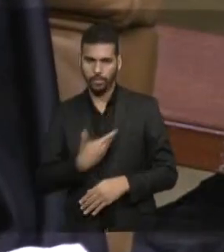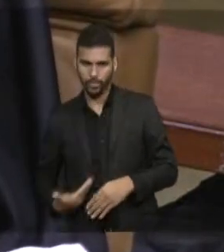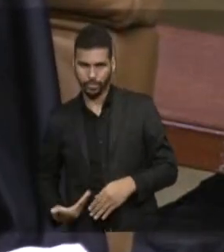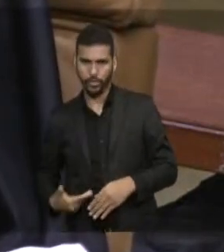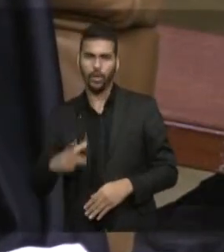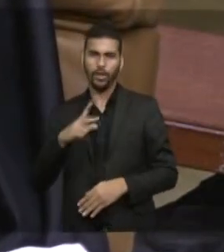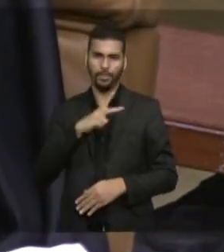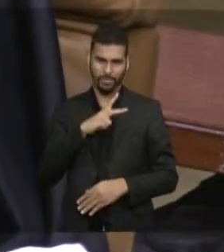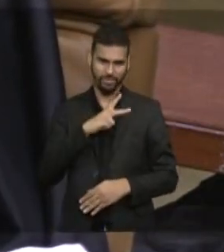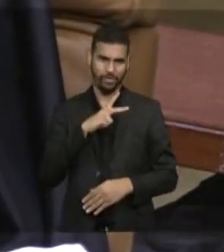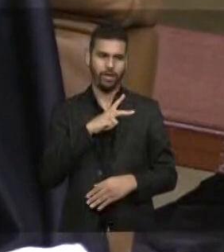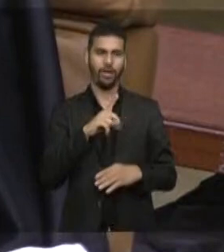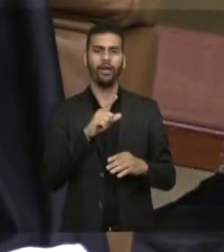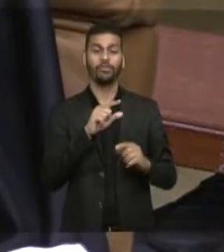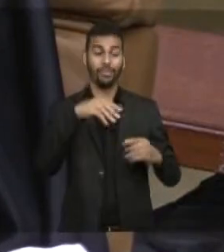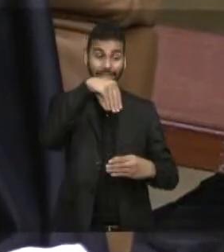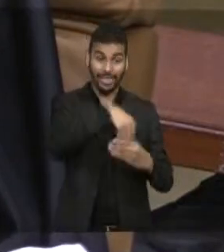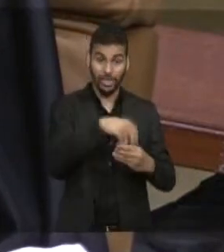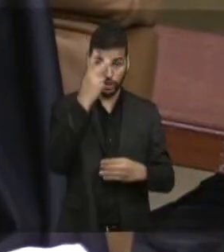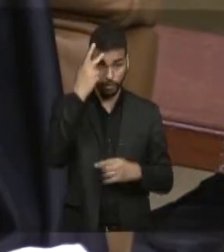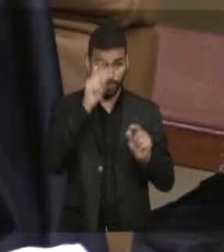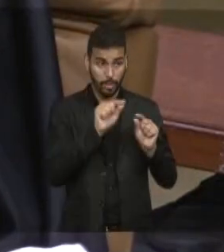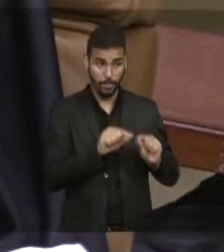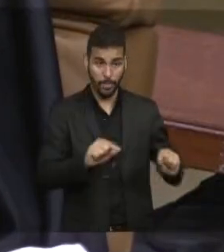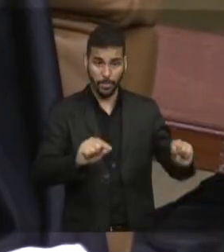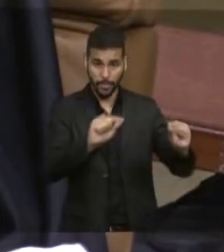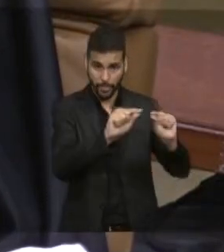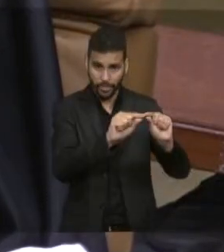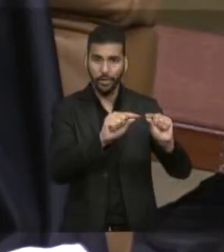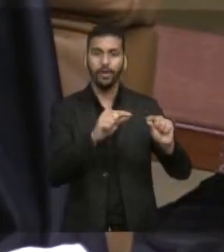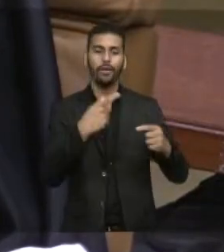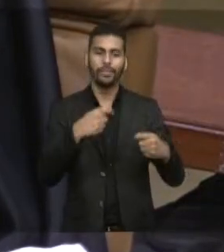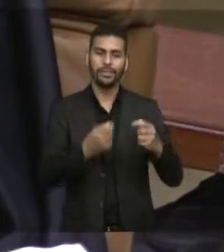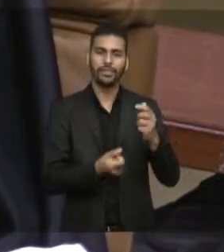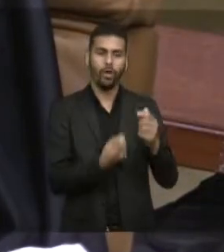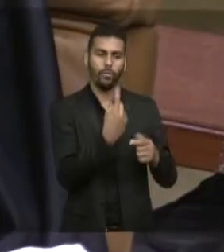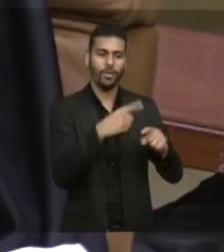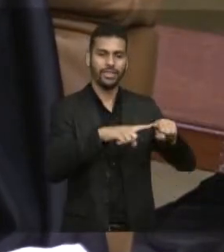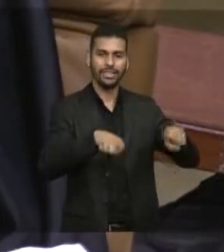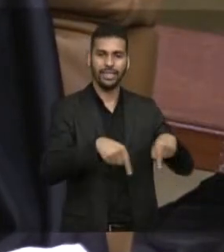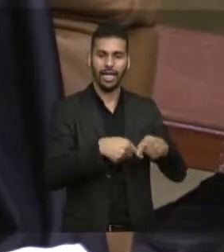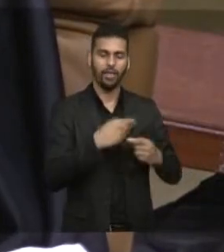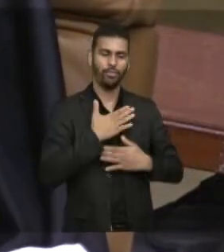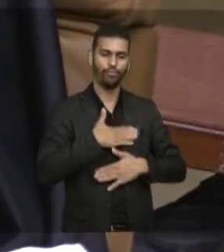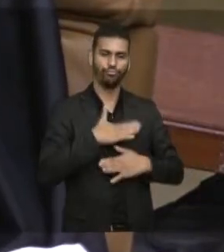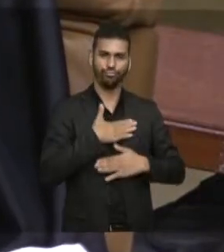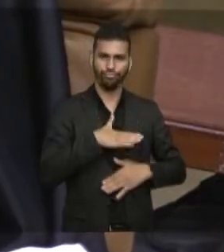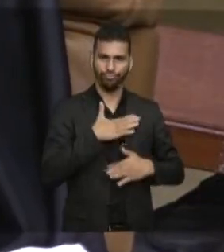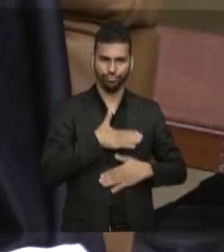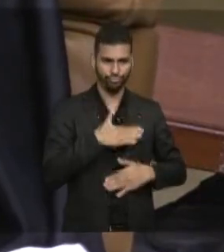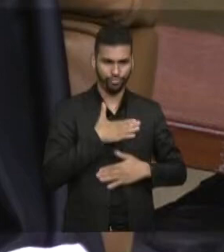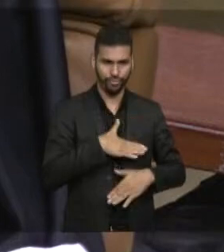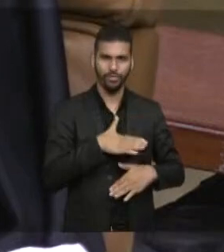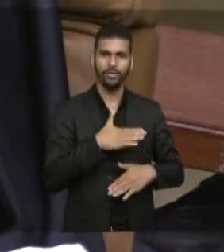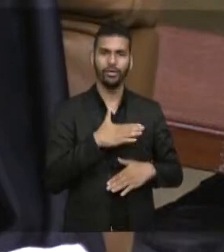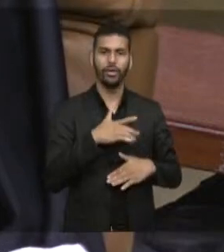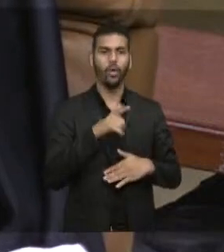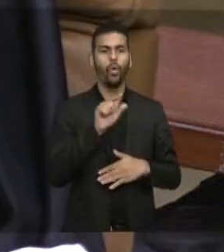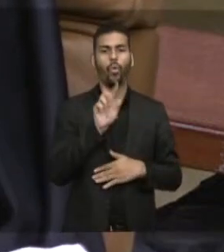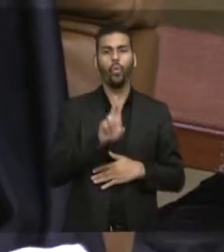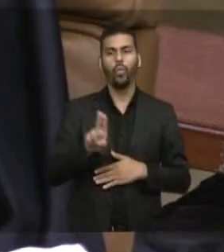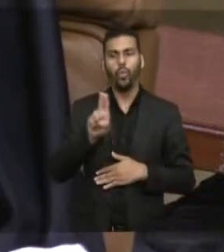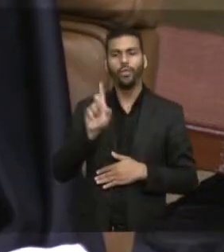daquele estado a criação de uma sala de descompressão para ser utilizada